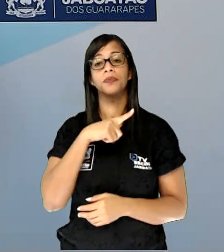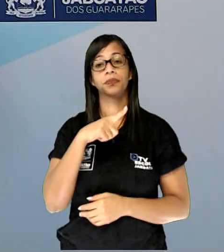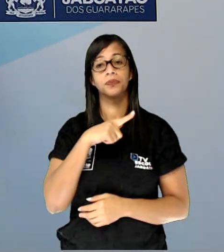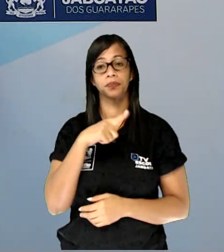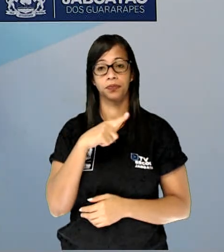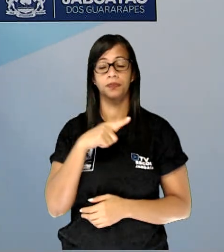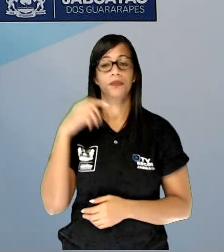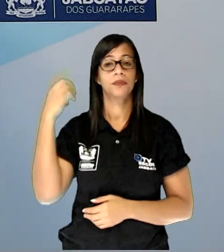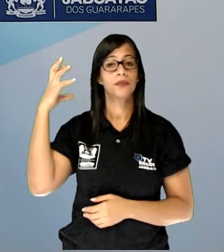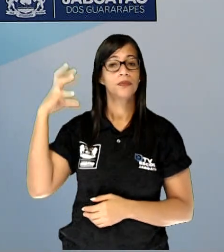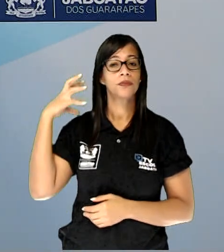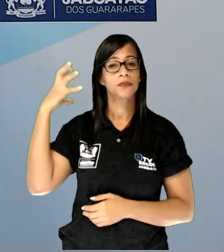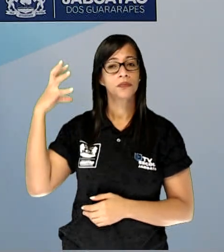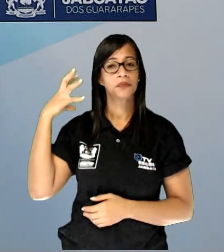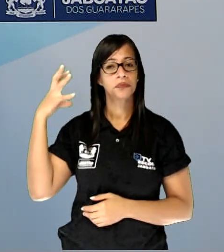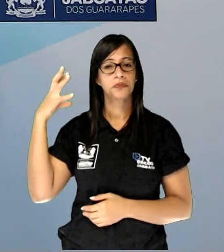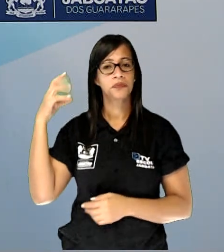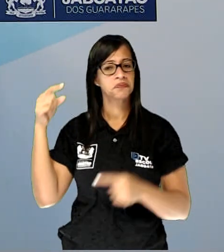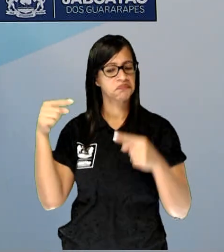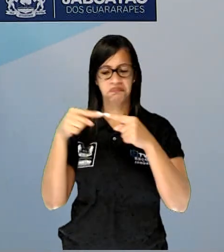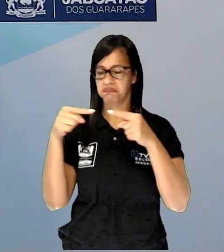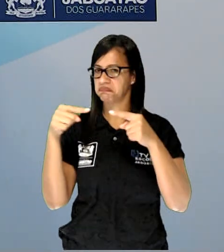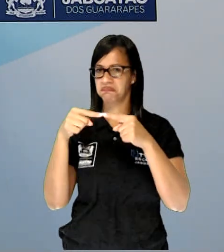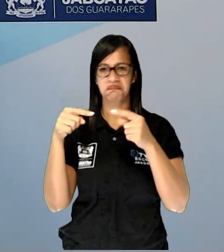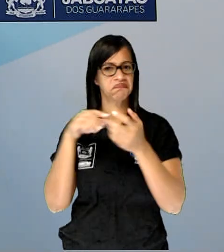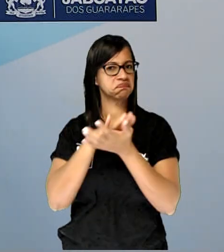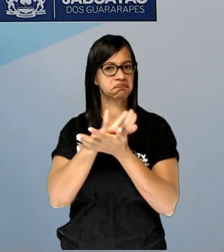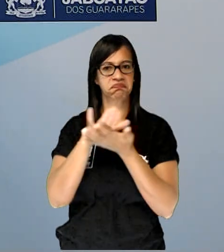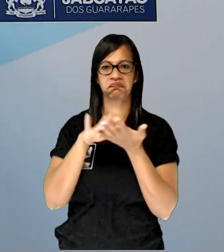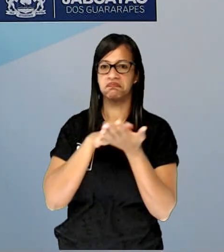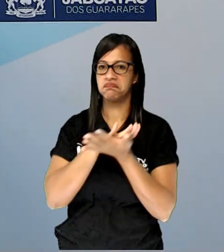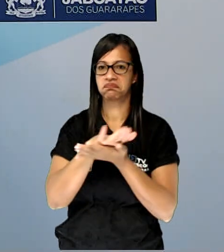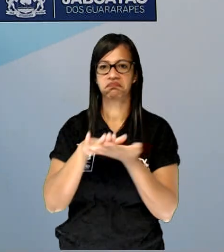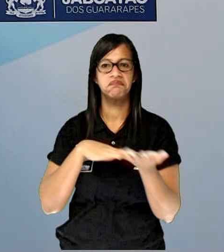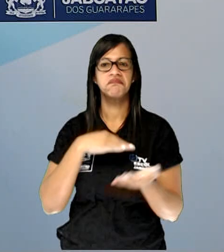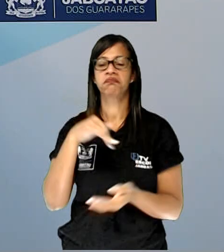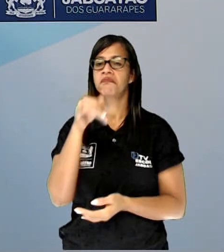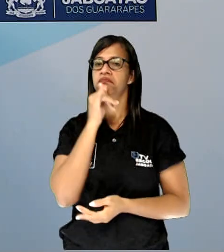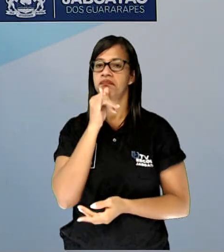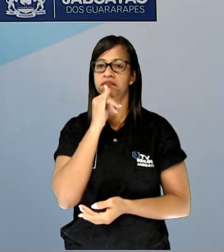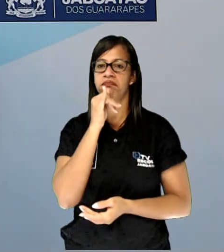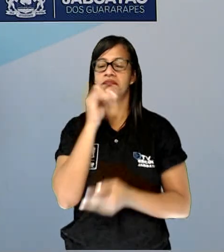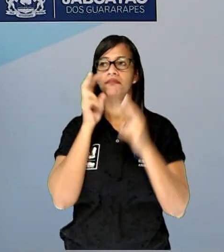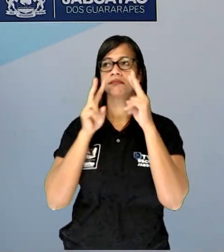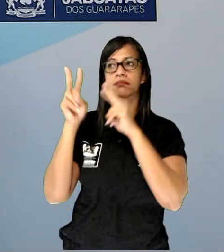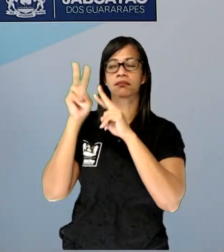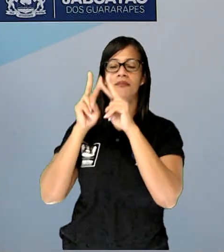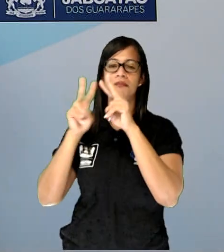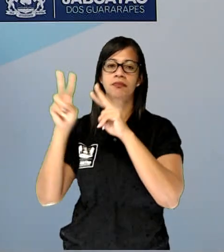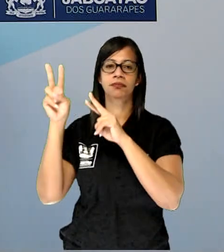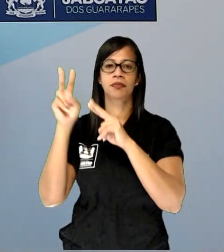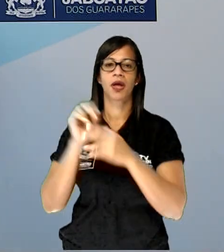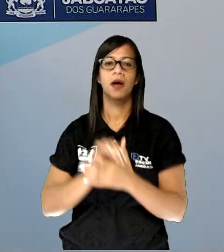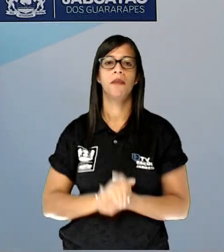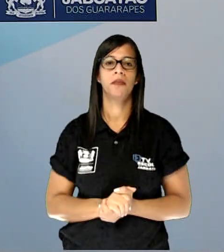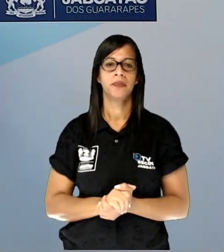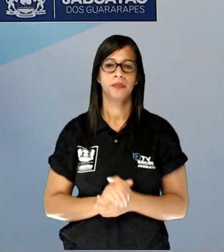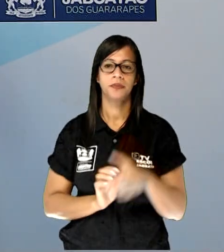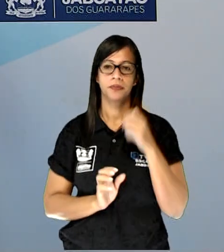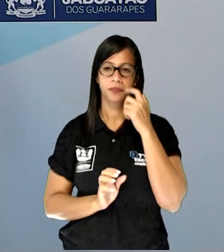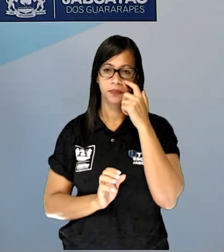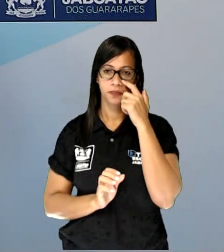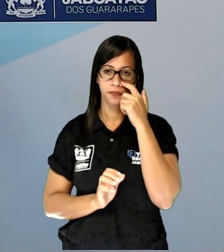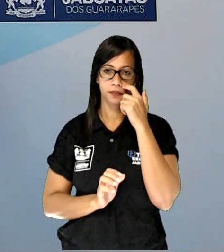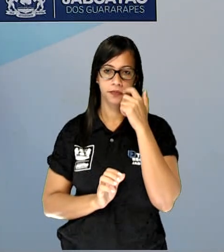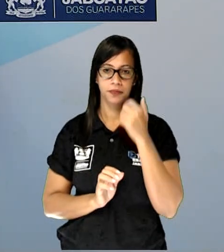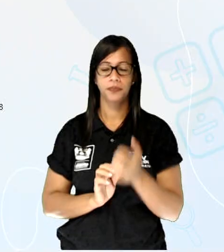chamados desordenados. E aqui eu trouxe umas onomatopeias, tá? Para representar